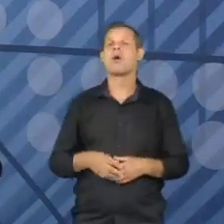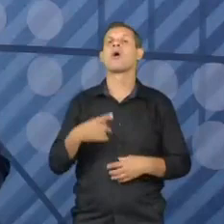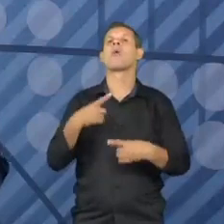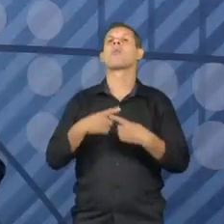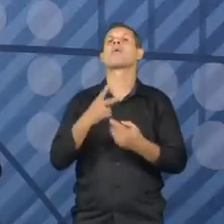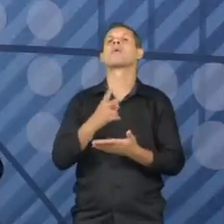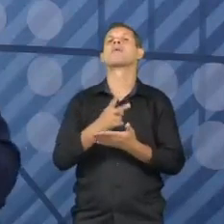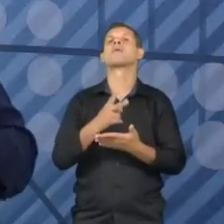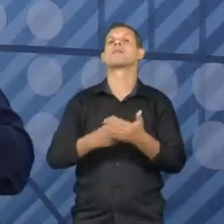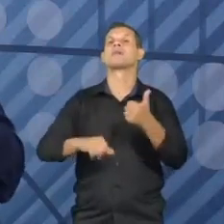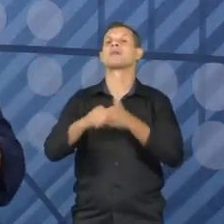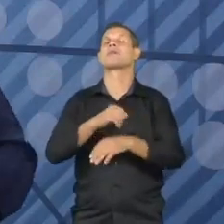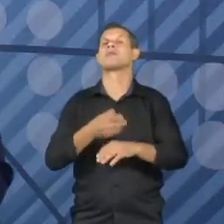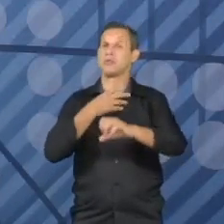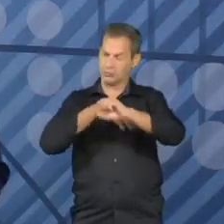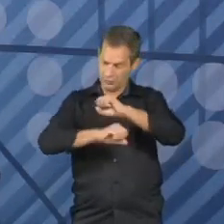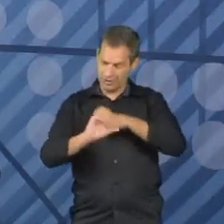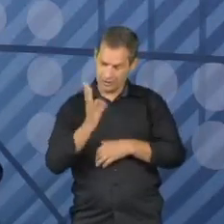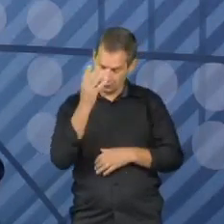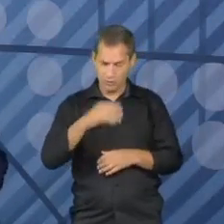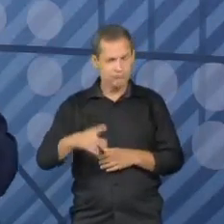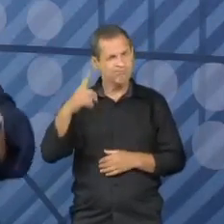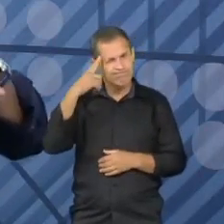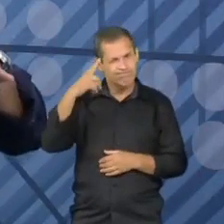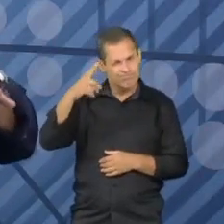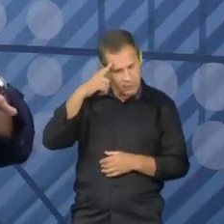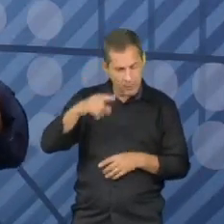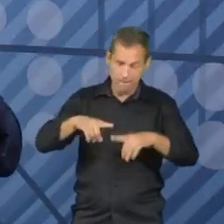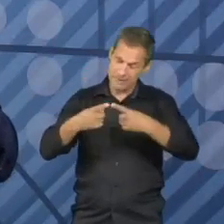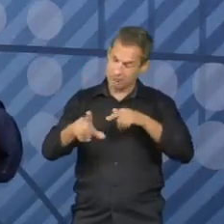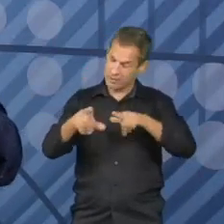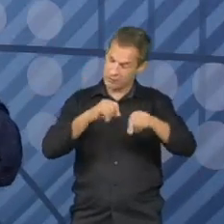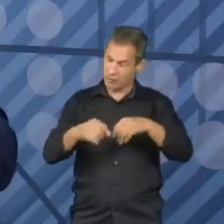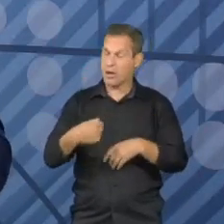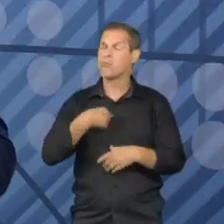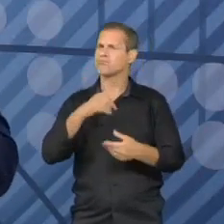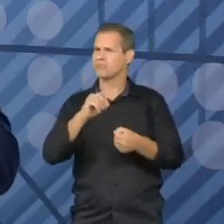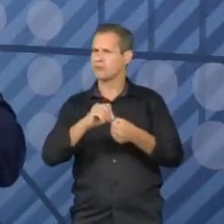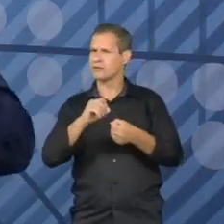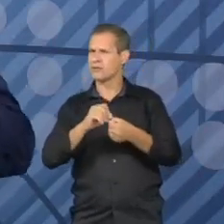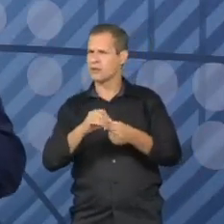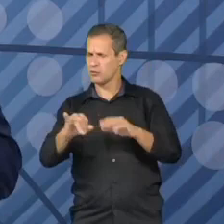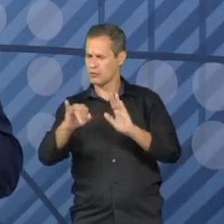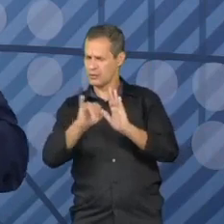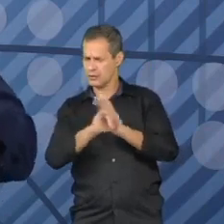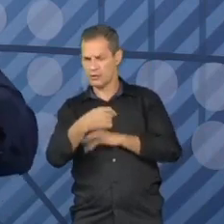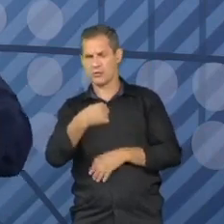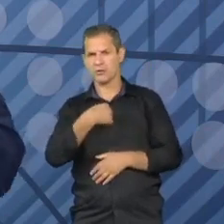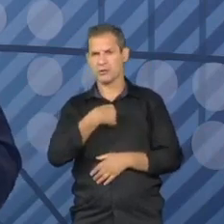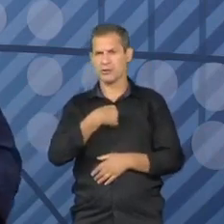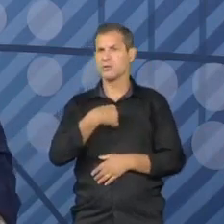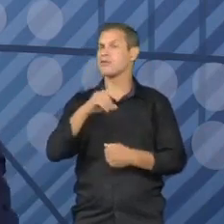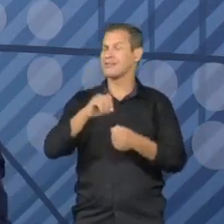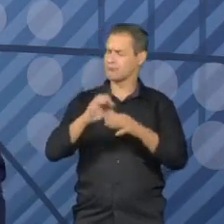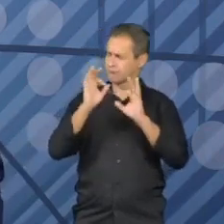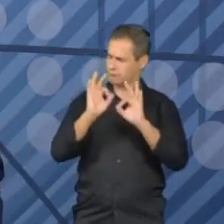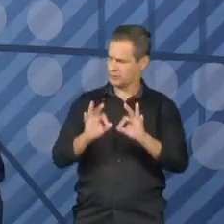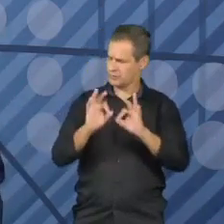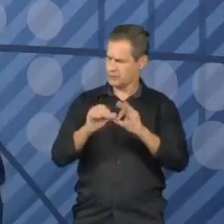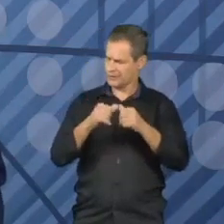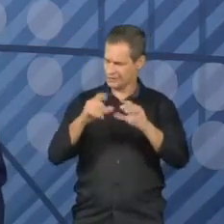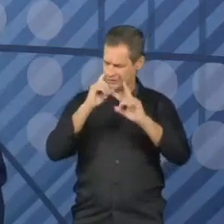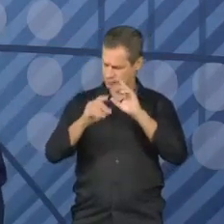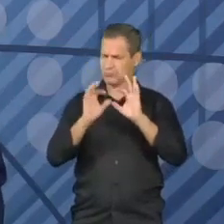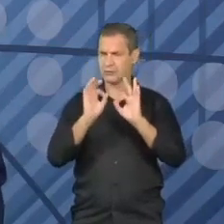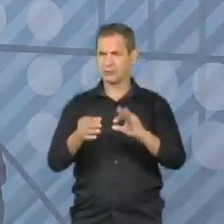questão da mudança do cenário que acontece todos os dias, e essa decisão eu quero tomar em um levantamento que eu fiz e eu tenho certeza que esse dado